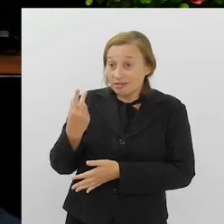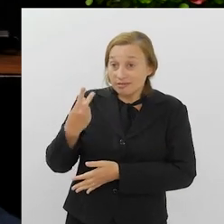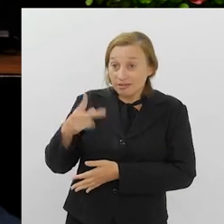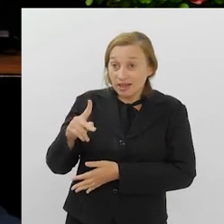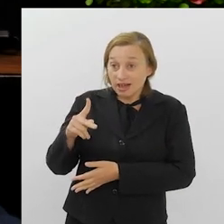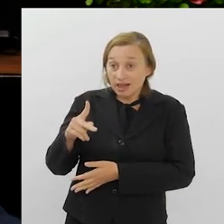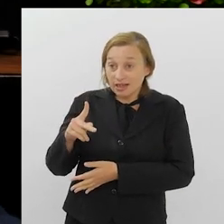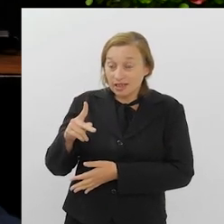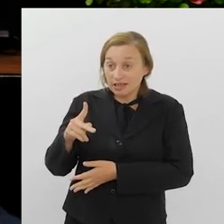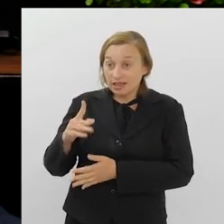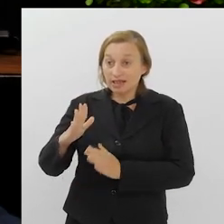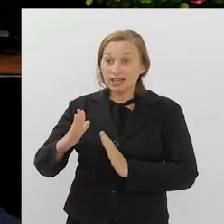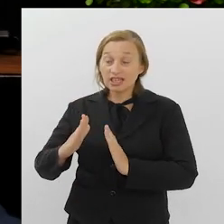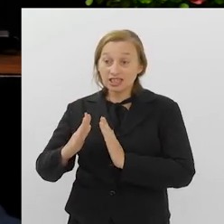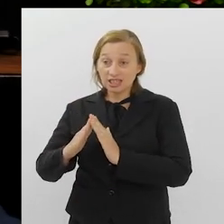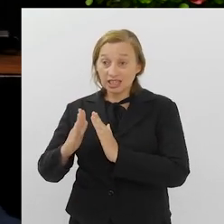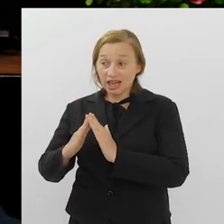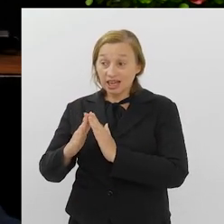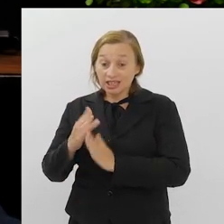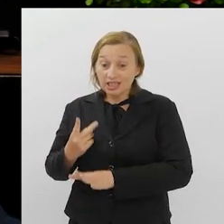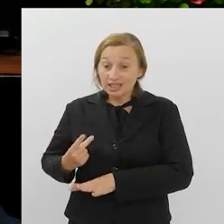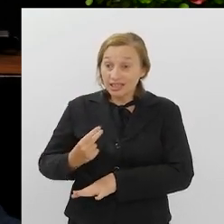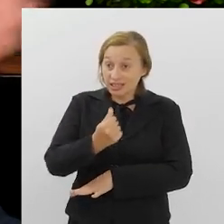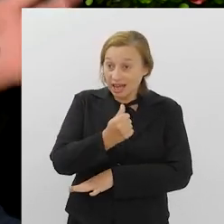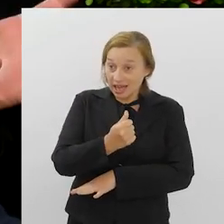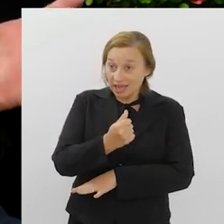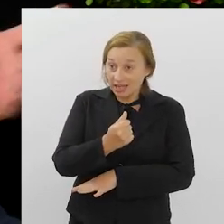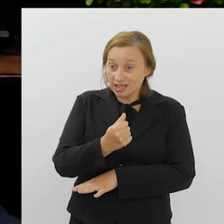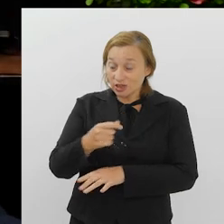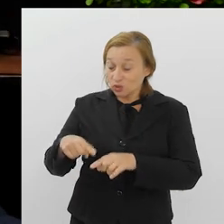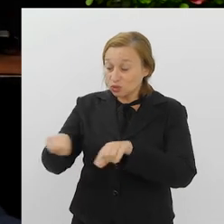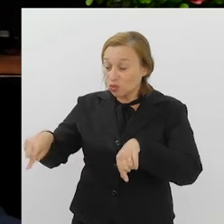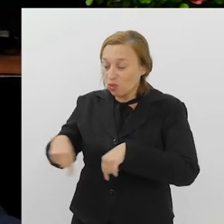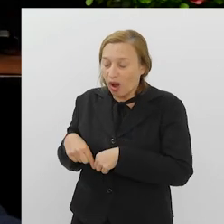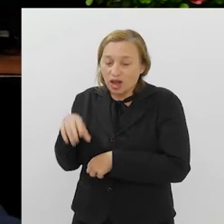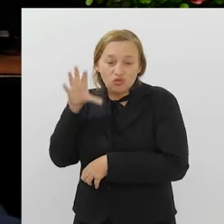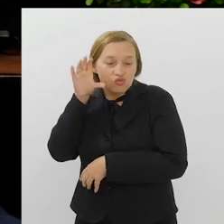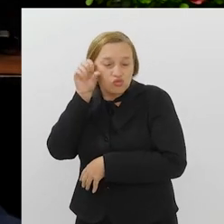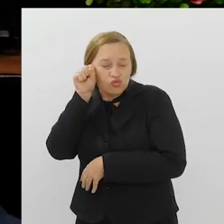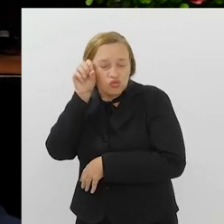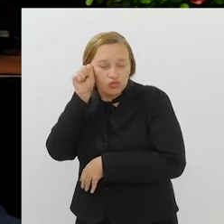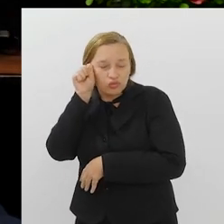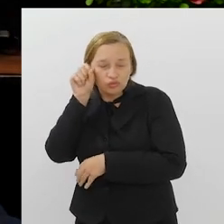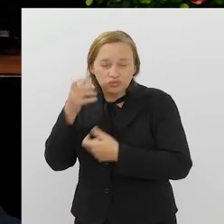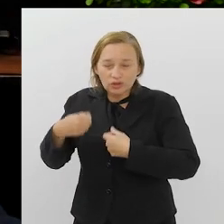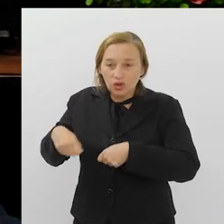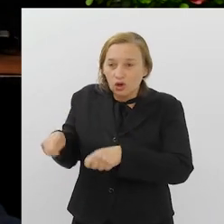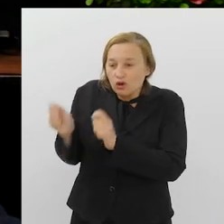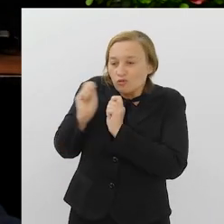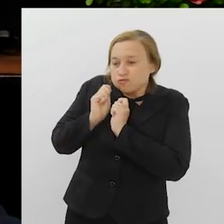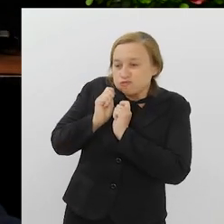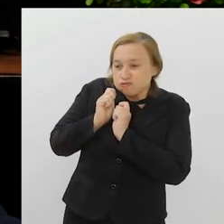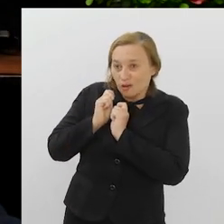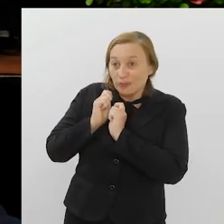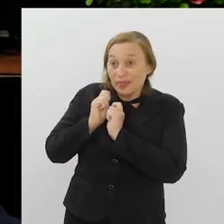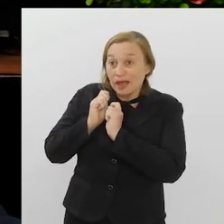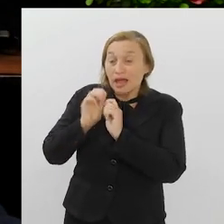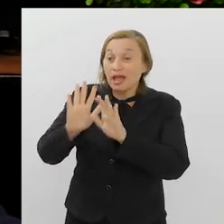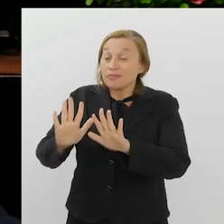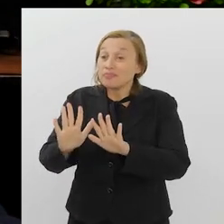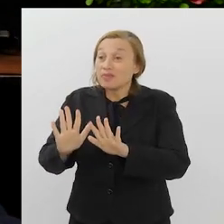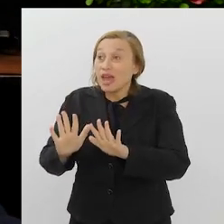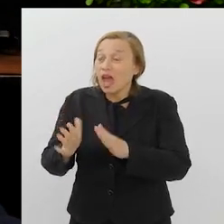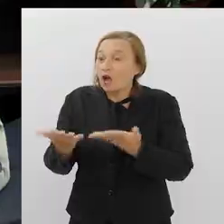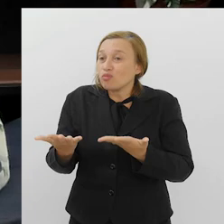deles saem de casa às vezes do conforto do seu lar do seu quarto e divide e é uma vida bastante